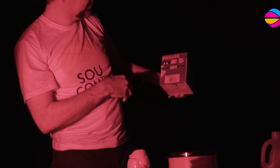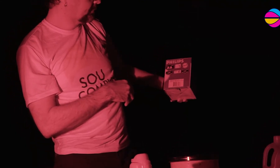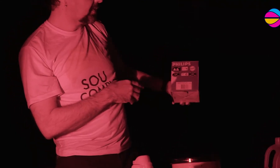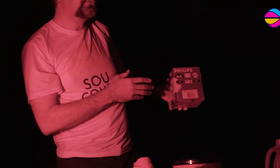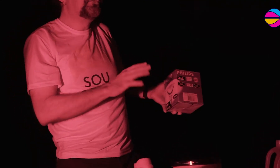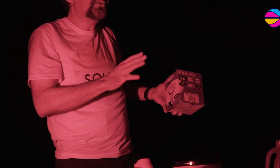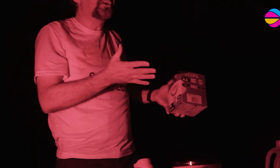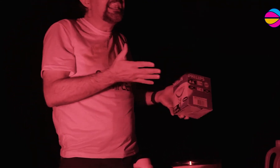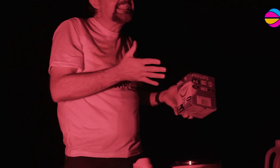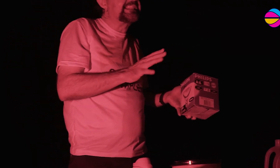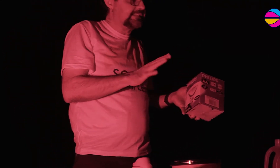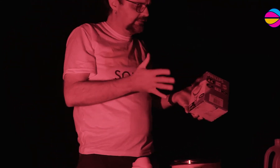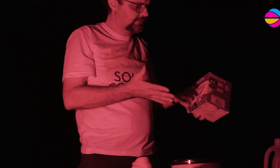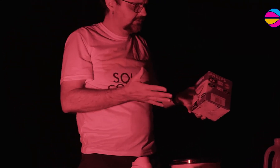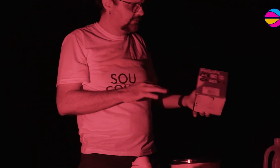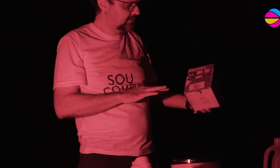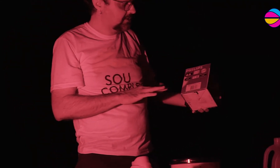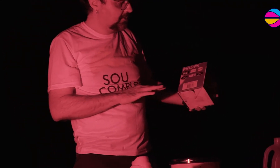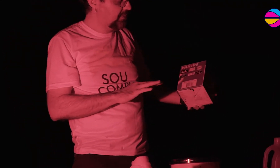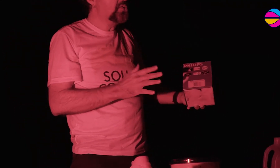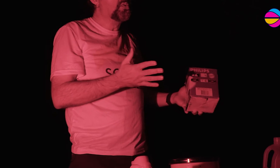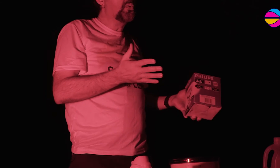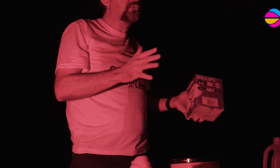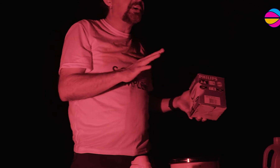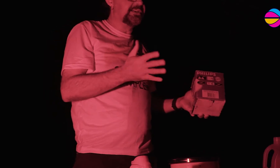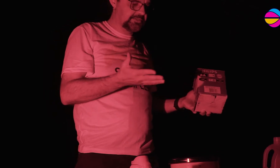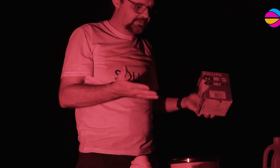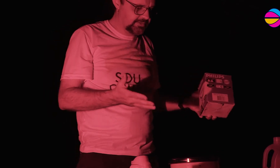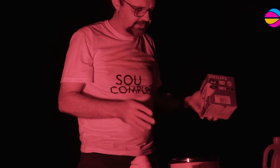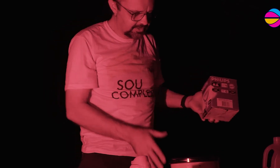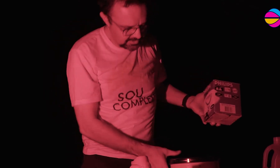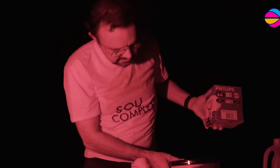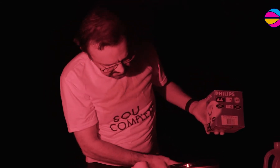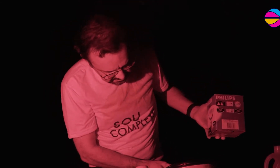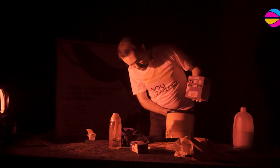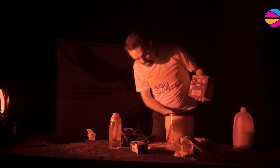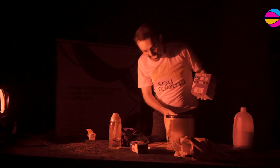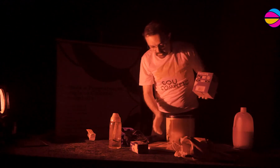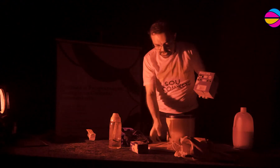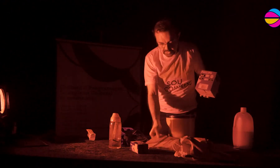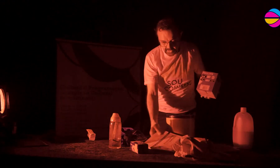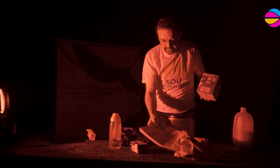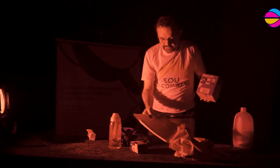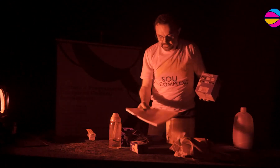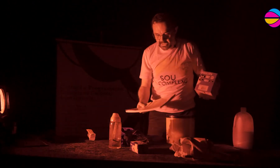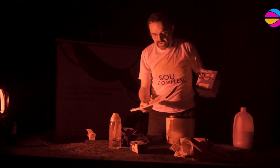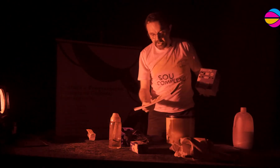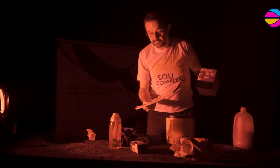meio violeta, meio uva. O amarelo